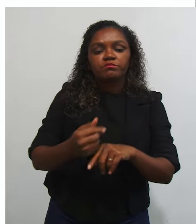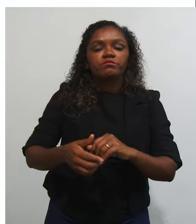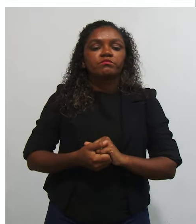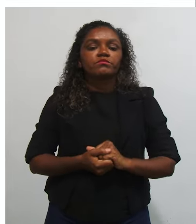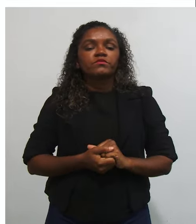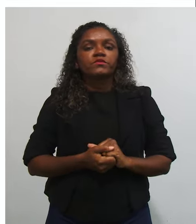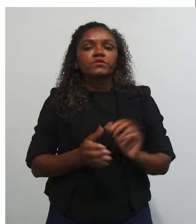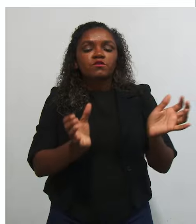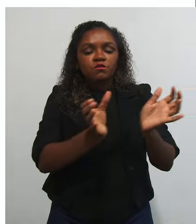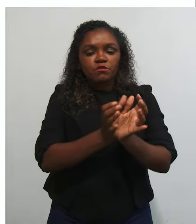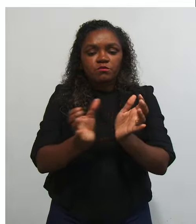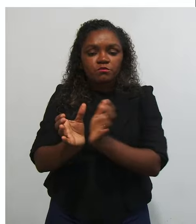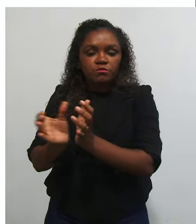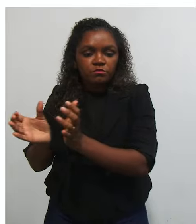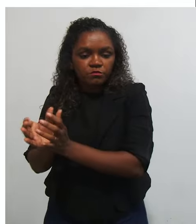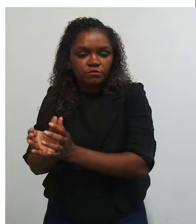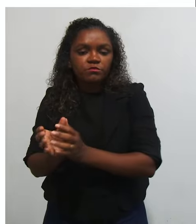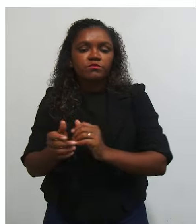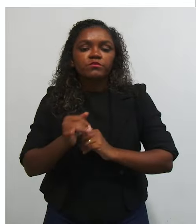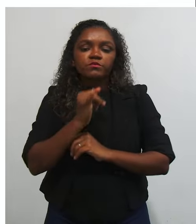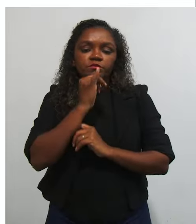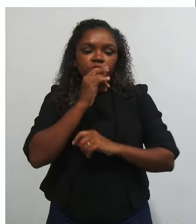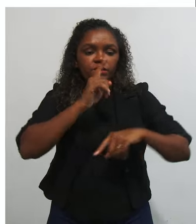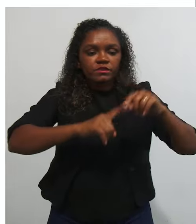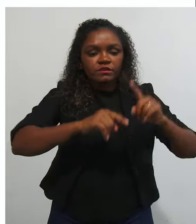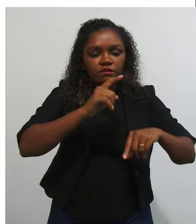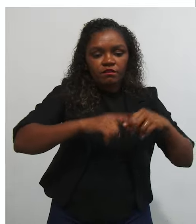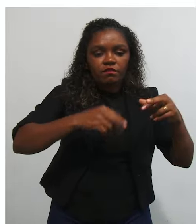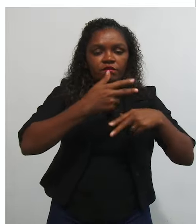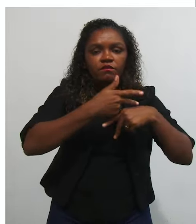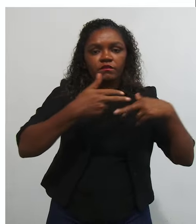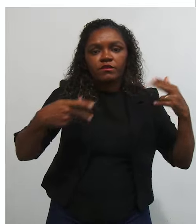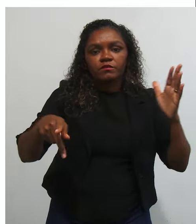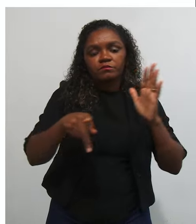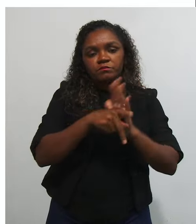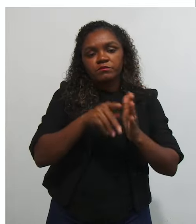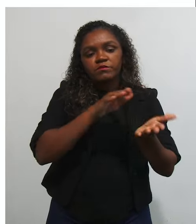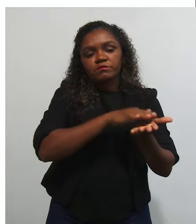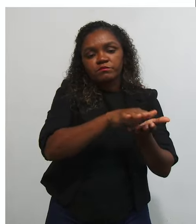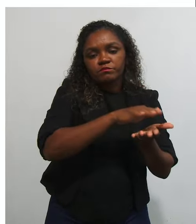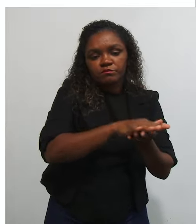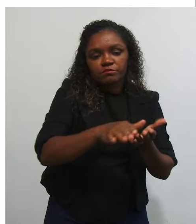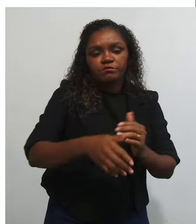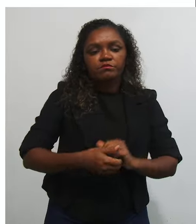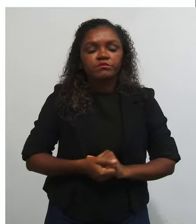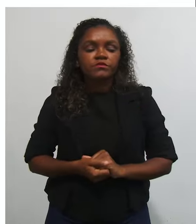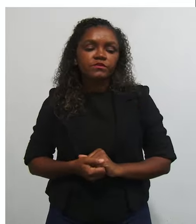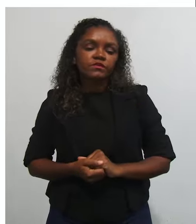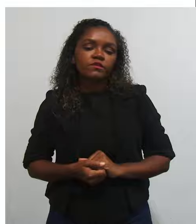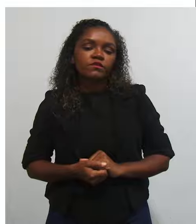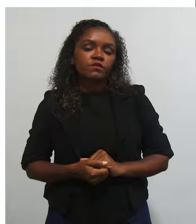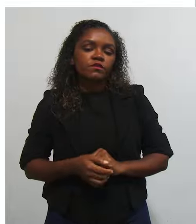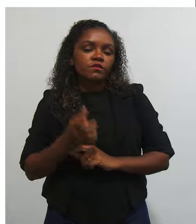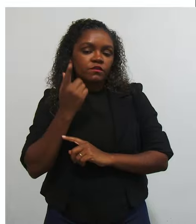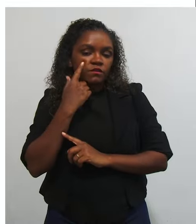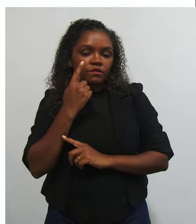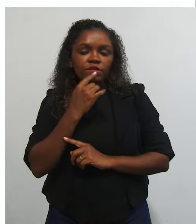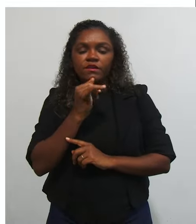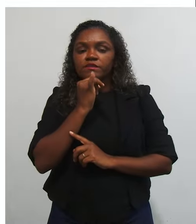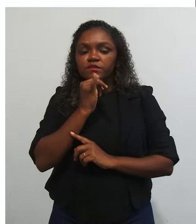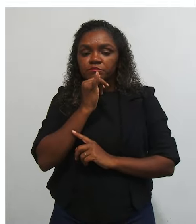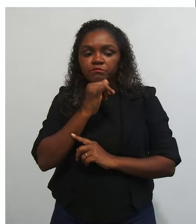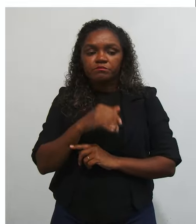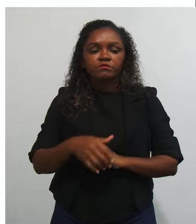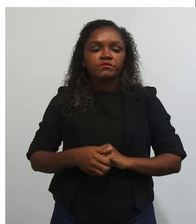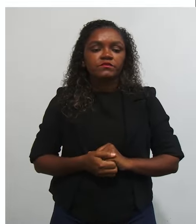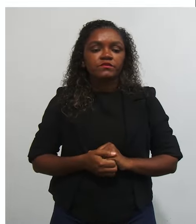Classificação por grupo de natureza de despesa. Aí a gente tem o quê? Despesas correntes. Exemplos de despesas